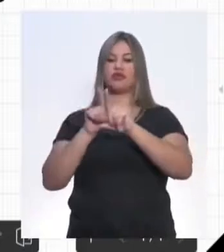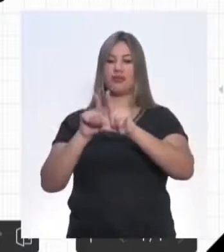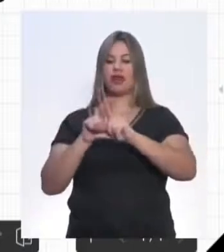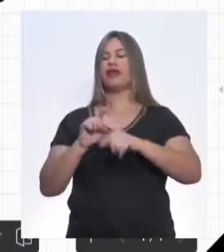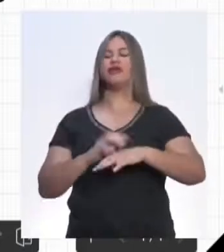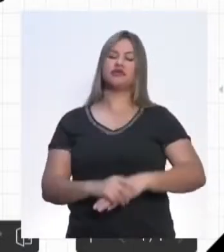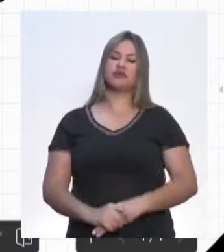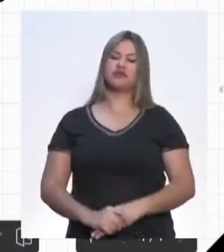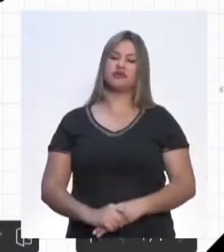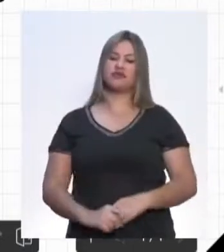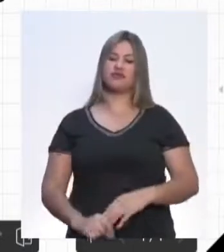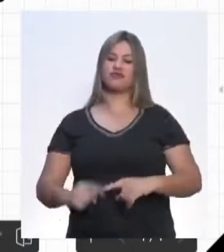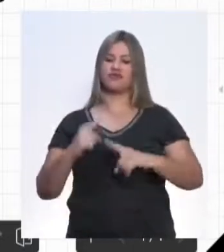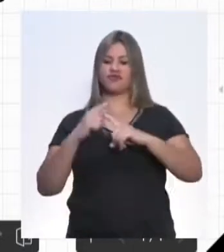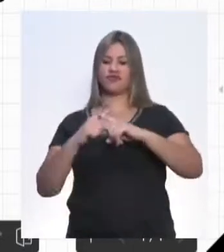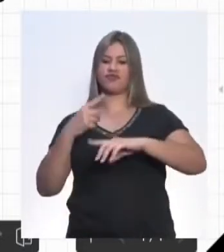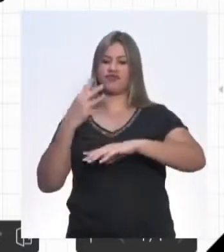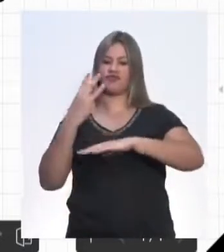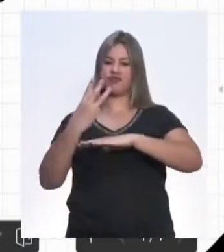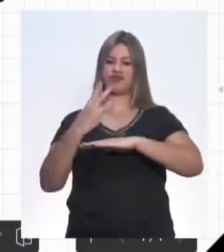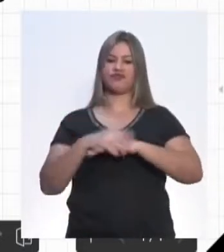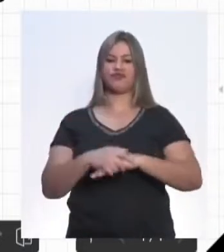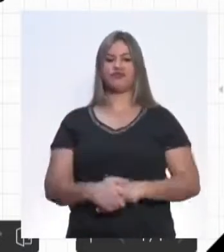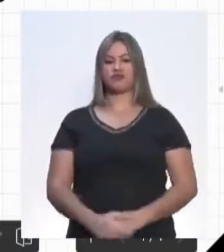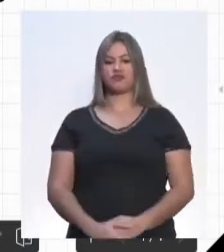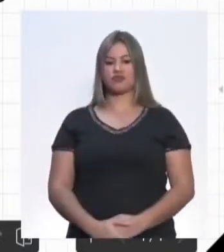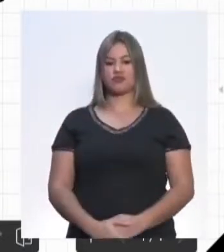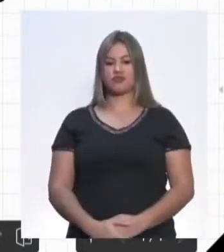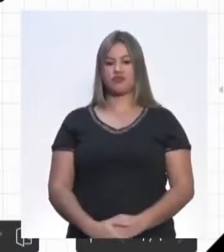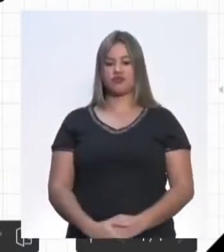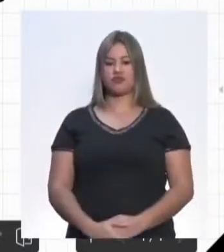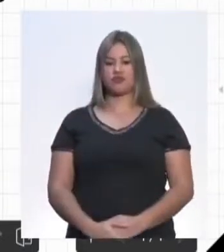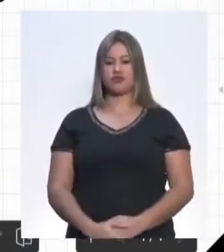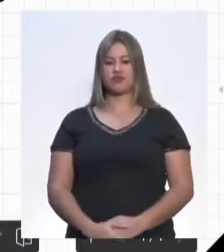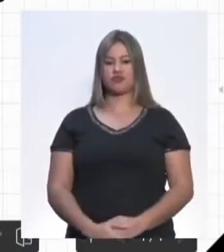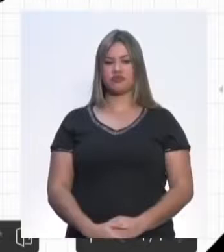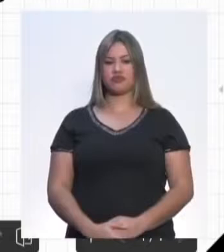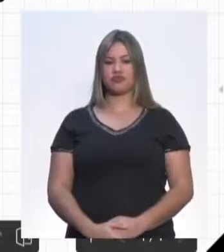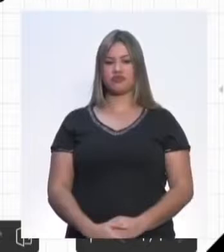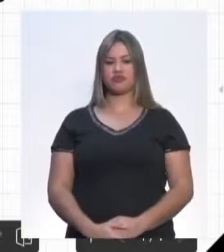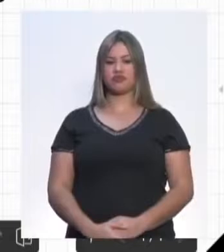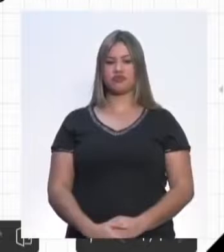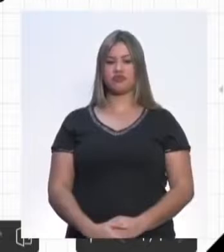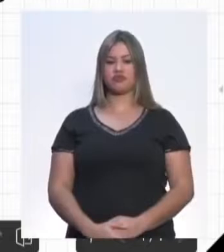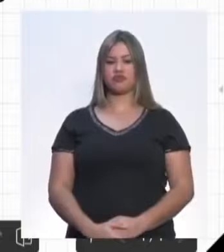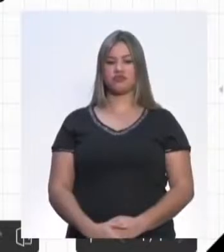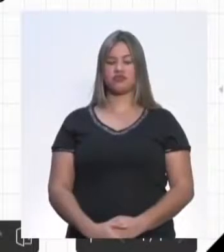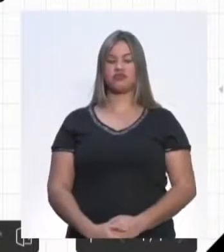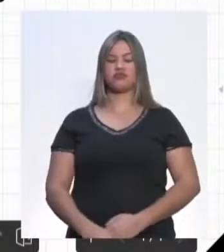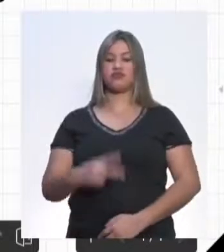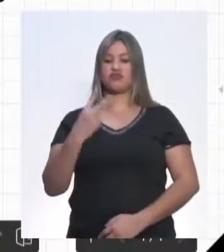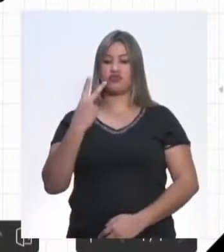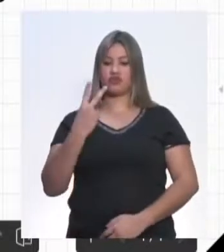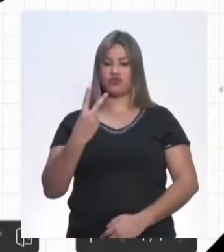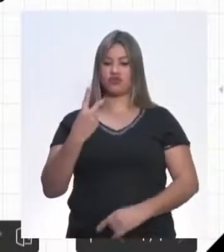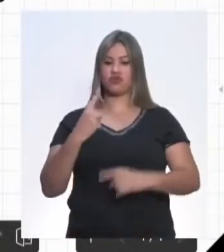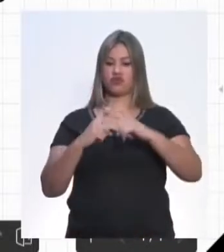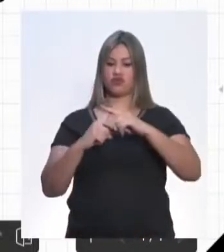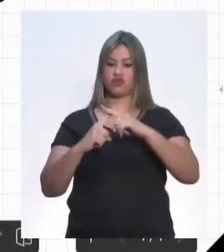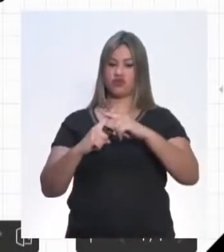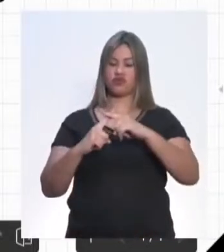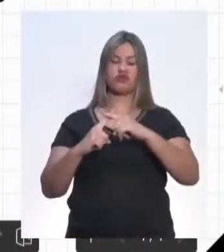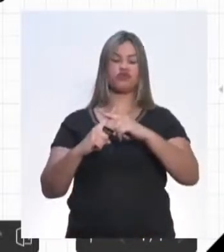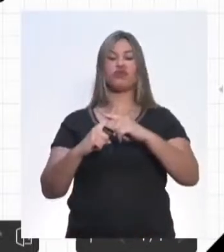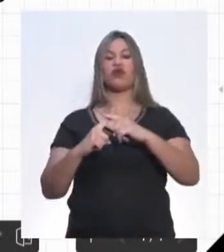equivalente, multiplica por 3. Então, me dá 3 aqui. O que eu fiz o 2 para virar 12? Multipliquei